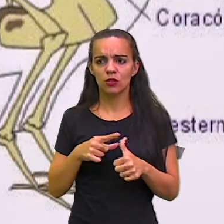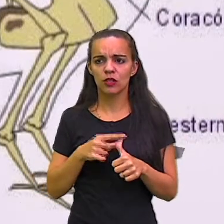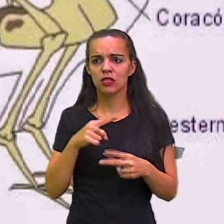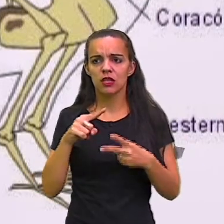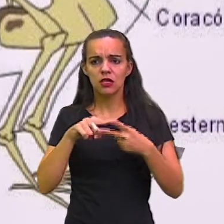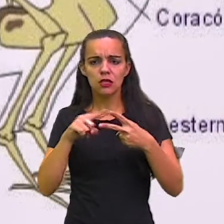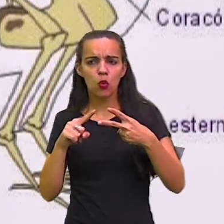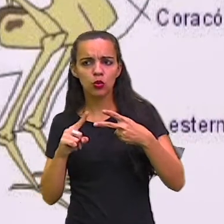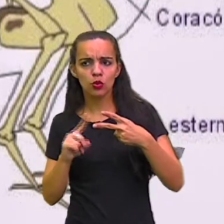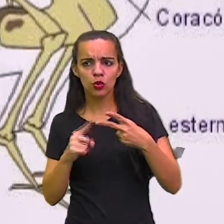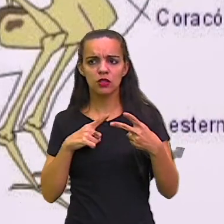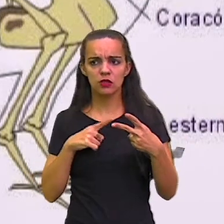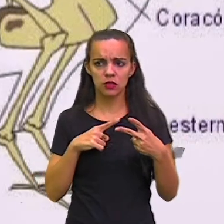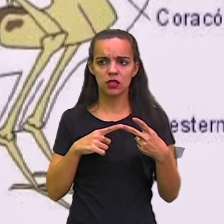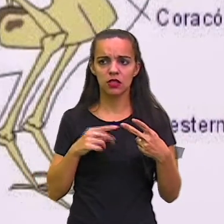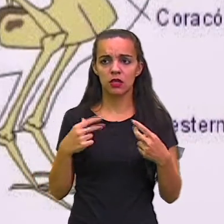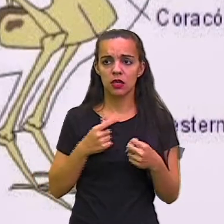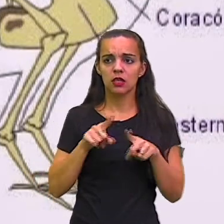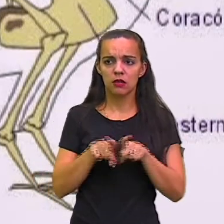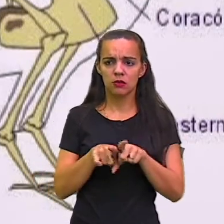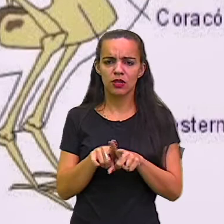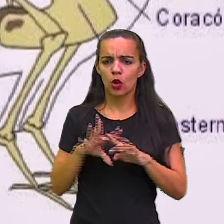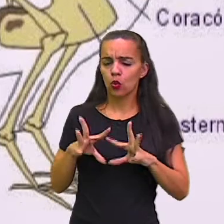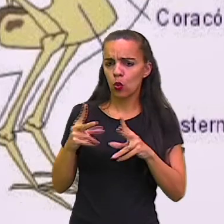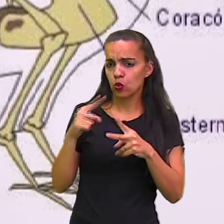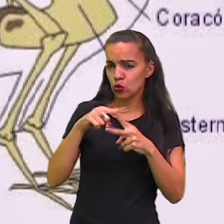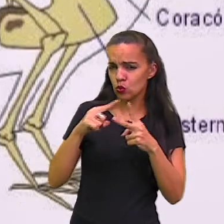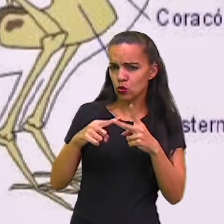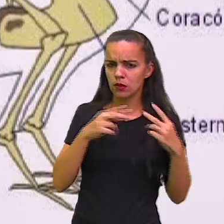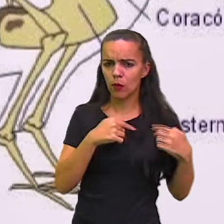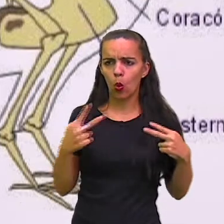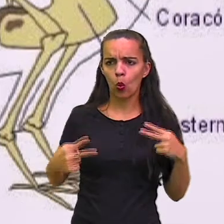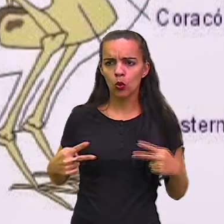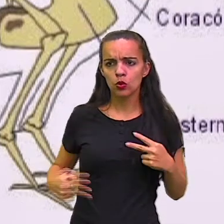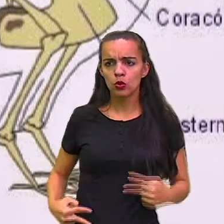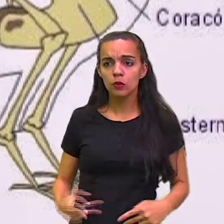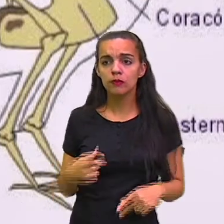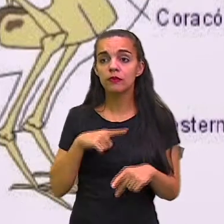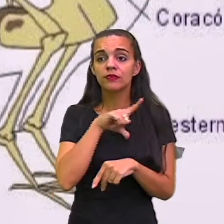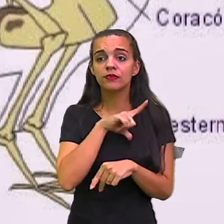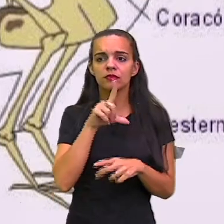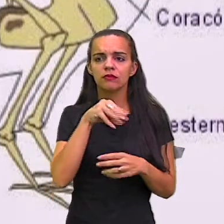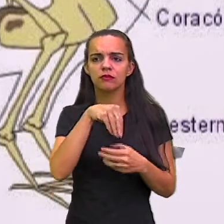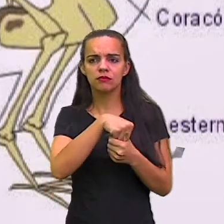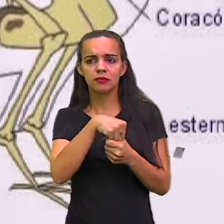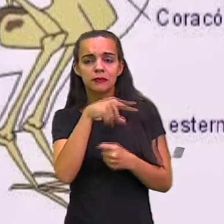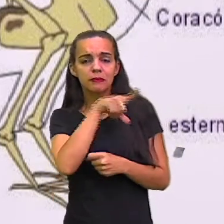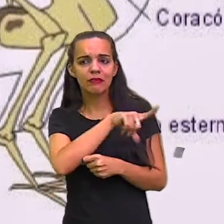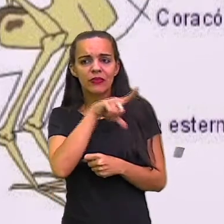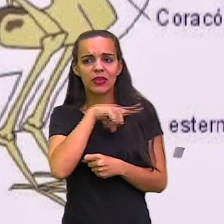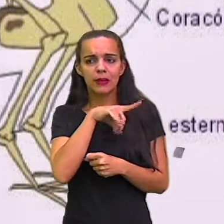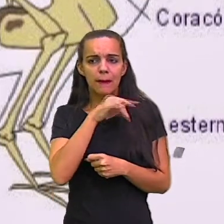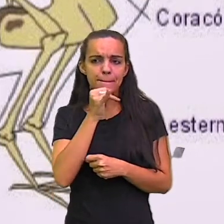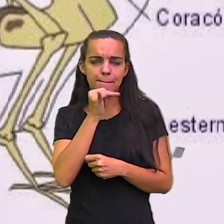são dois e ventrículos que também são dois com o arco aórtico direito